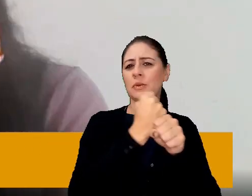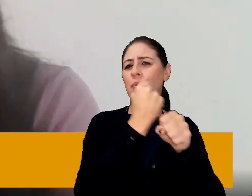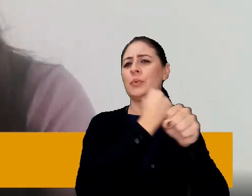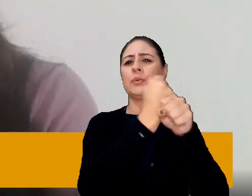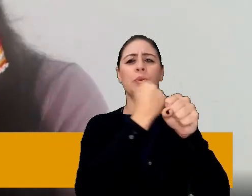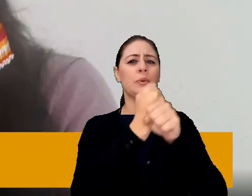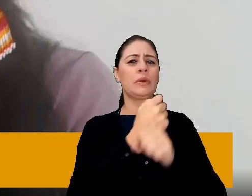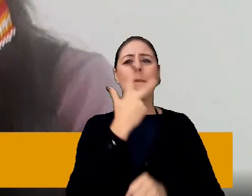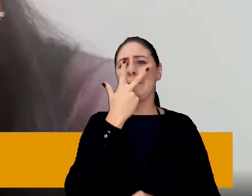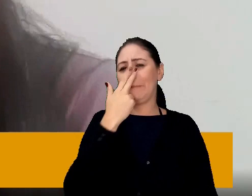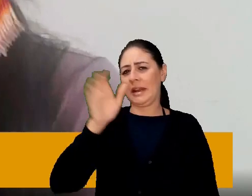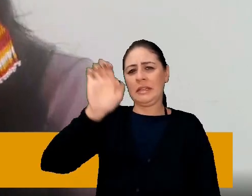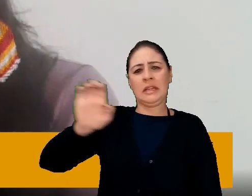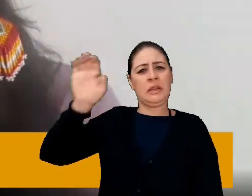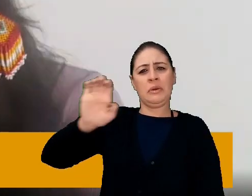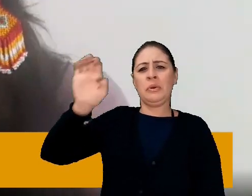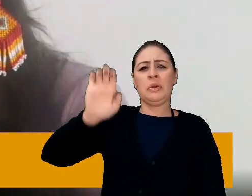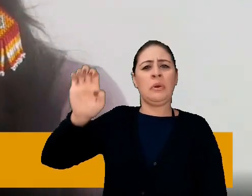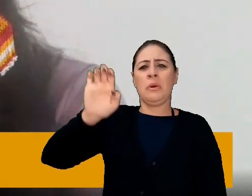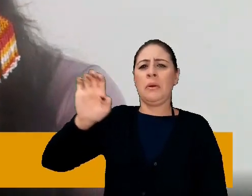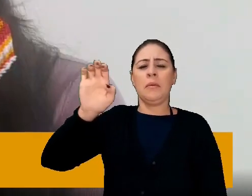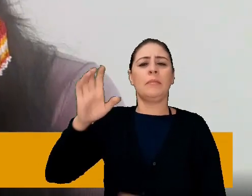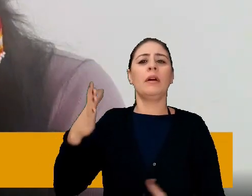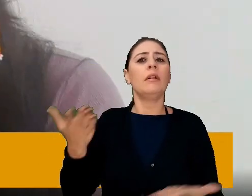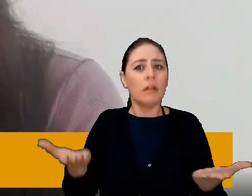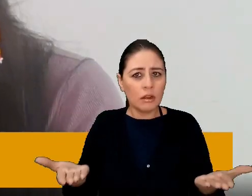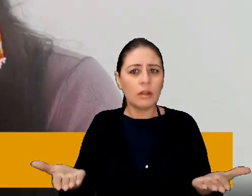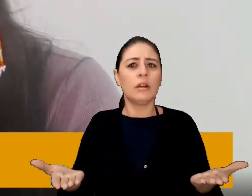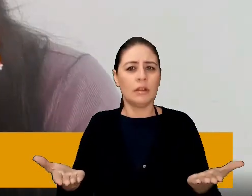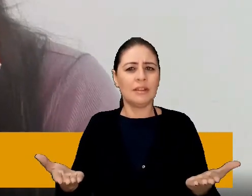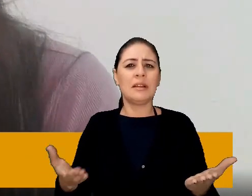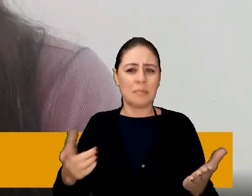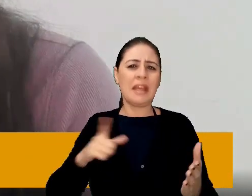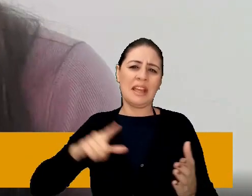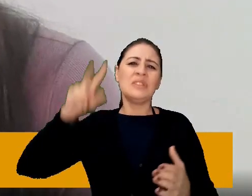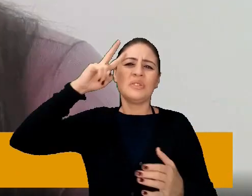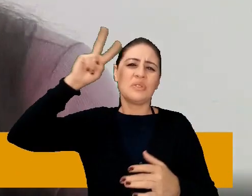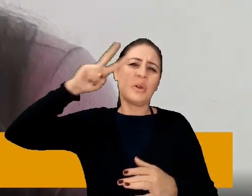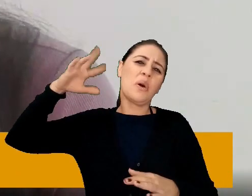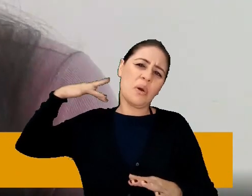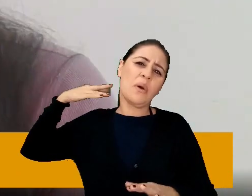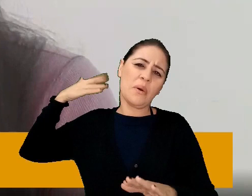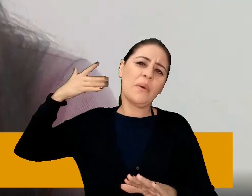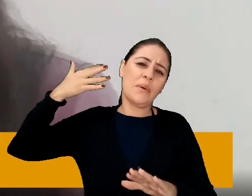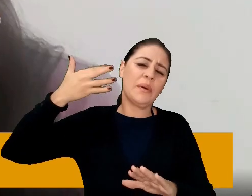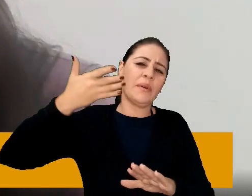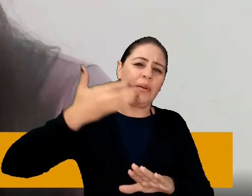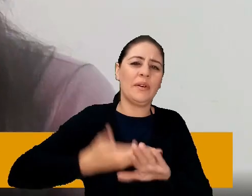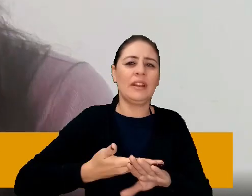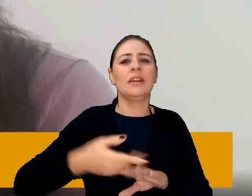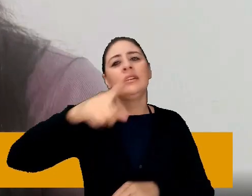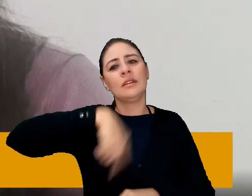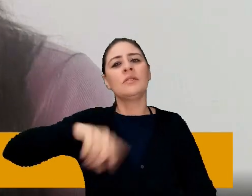Porque a mão de obra, né? Toda aquela caminhada, né? Da mão de obra, né? Porque a gente